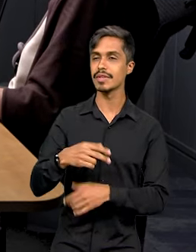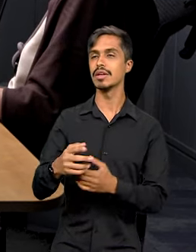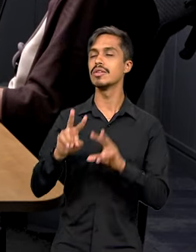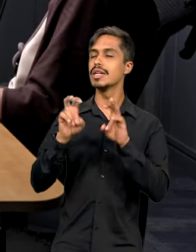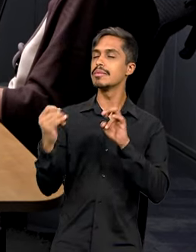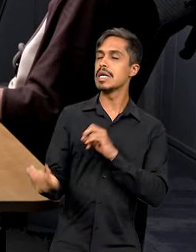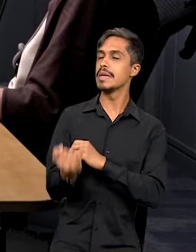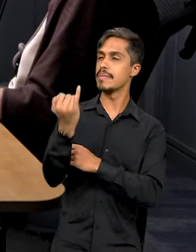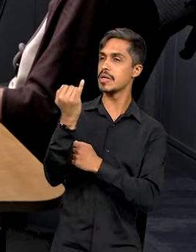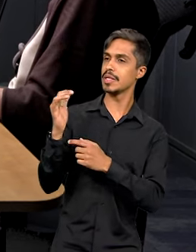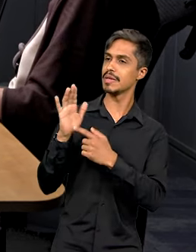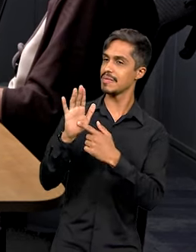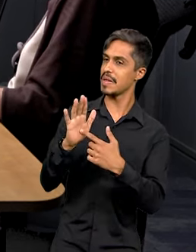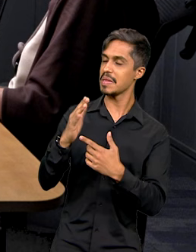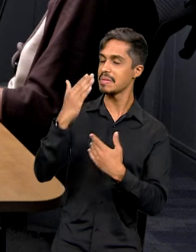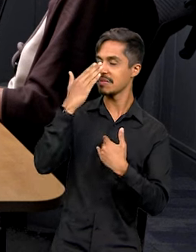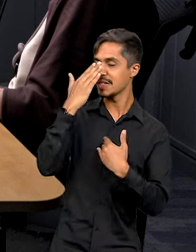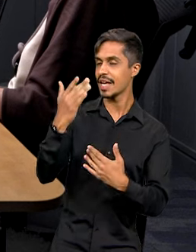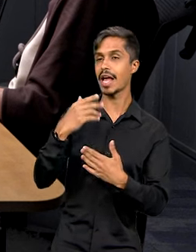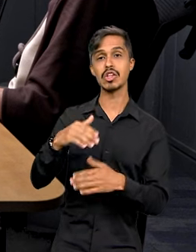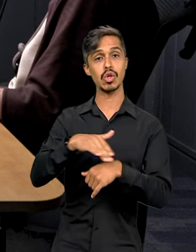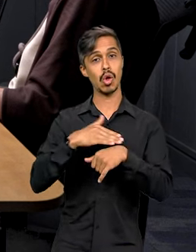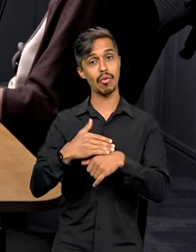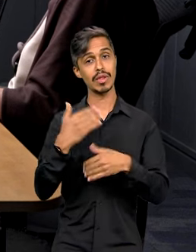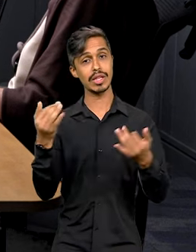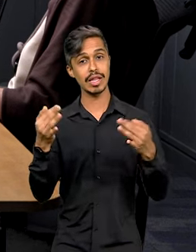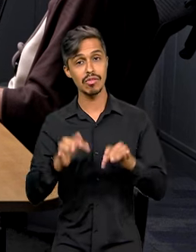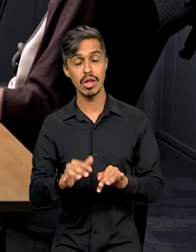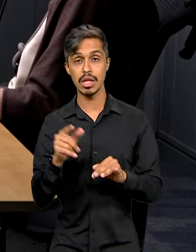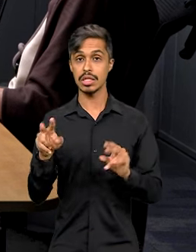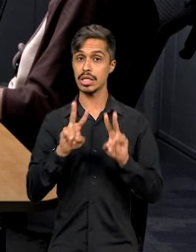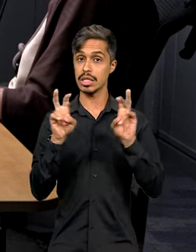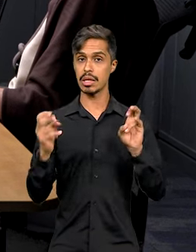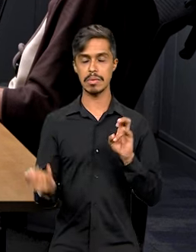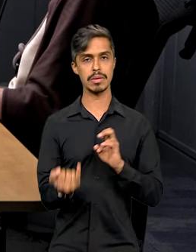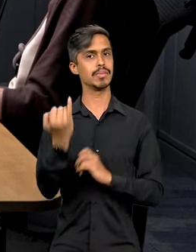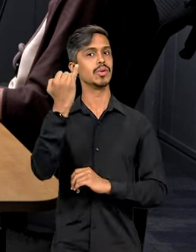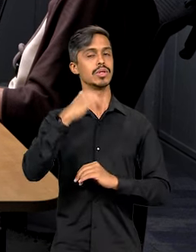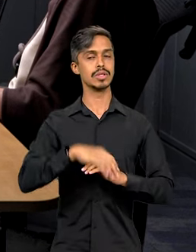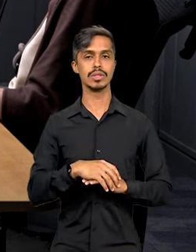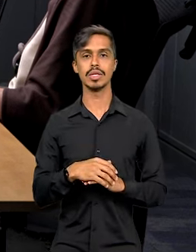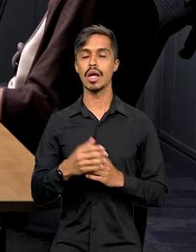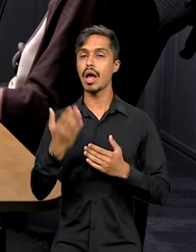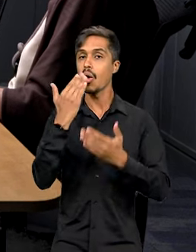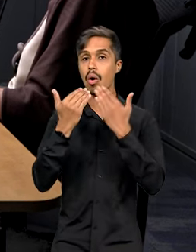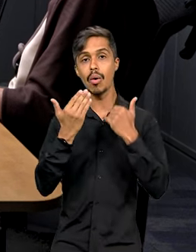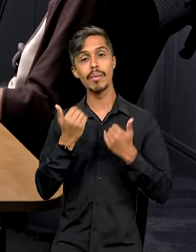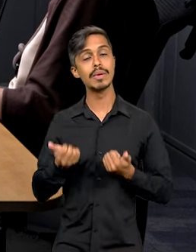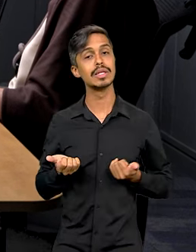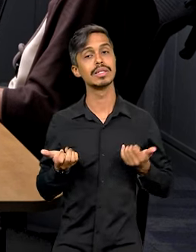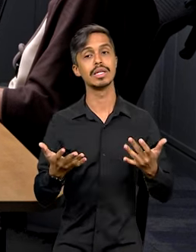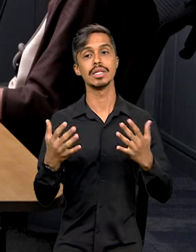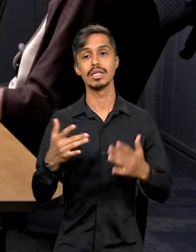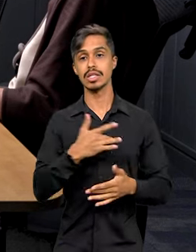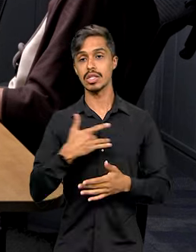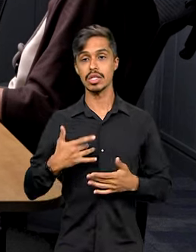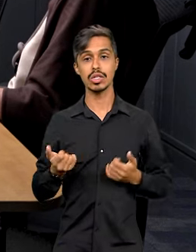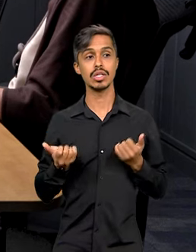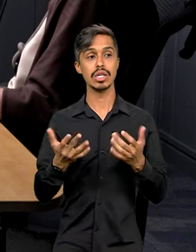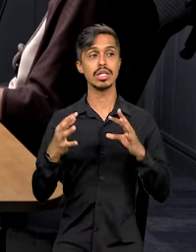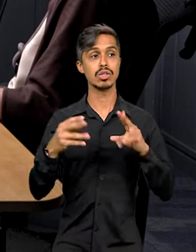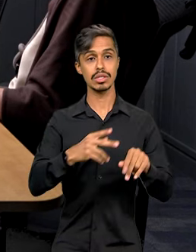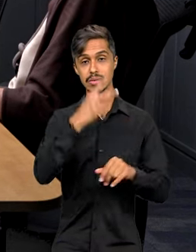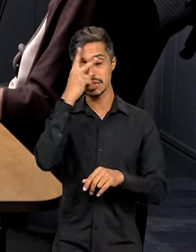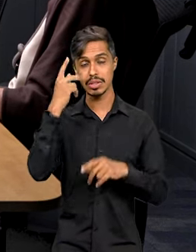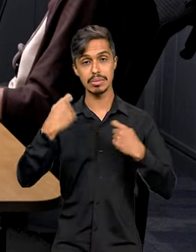trazendo um assunto tão importante nossa conversa chega ao fim esse assunto que é tão valioso que é levar comida para comida saudável para